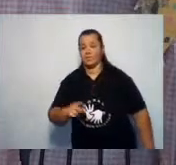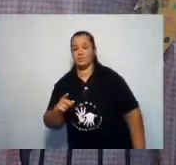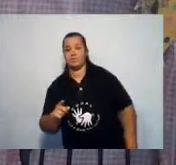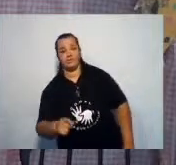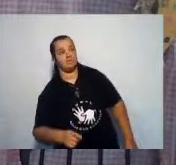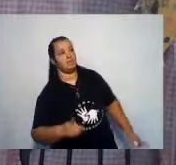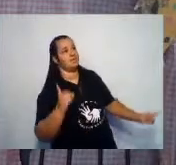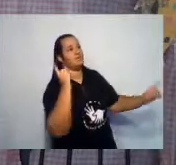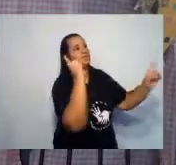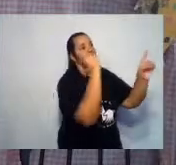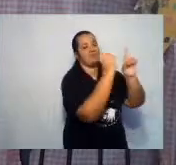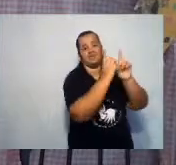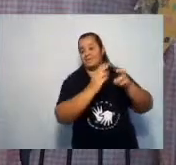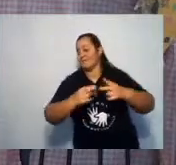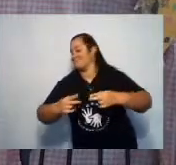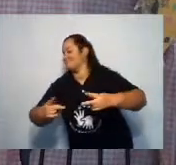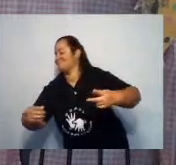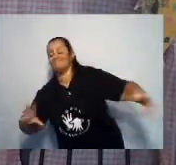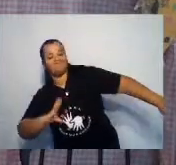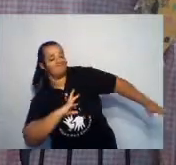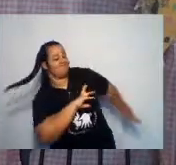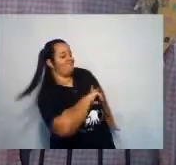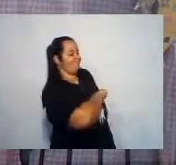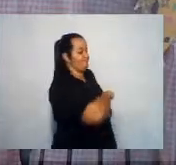Você pode encontrar muitos